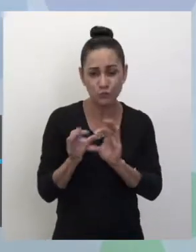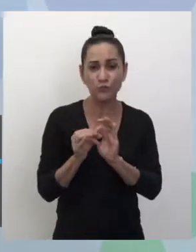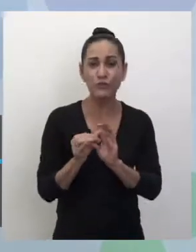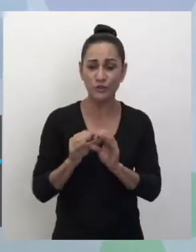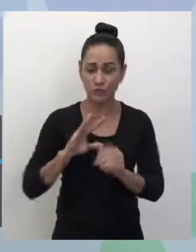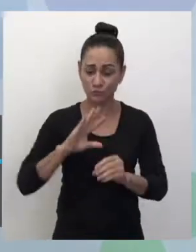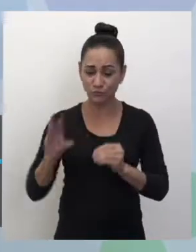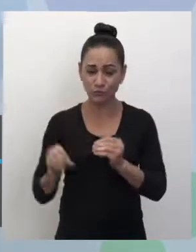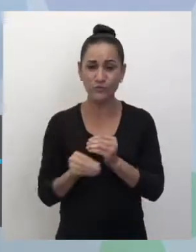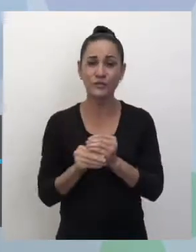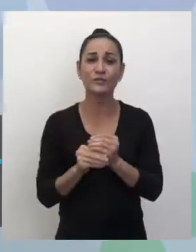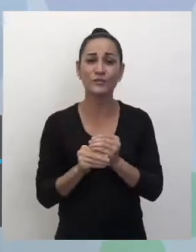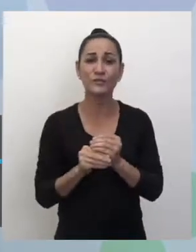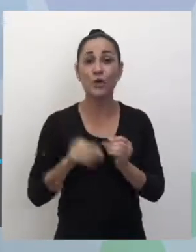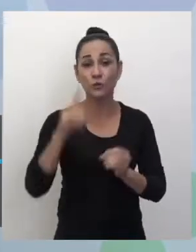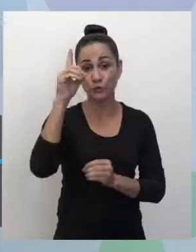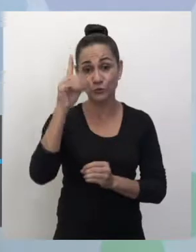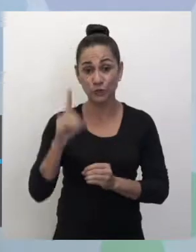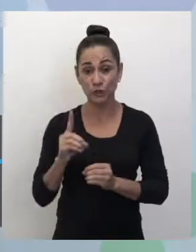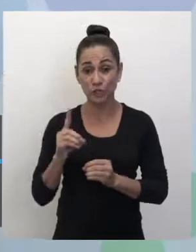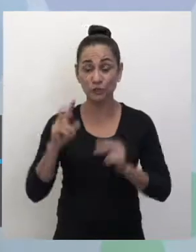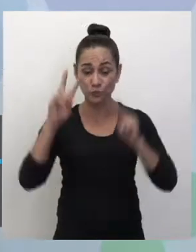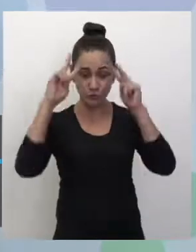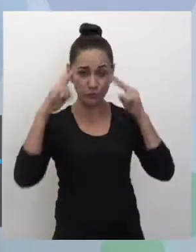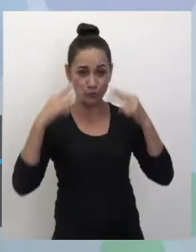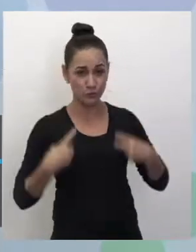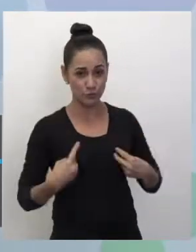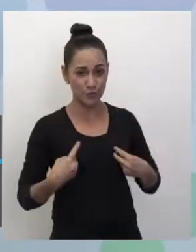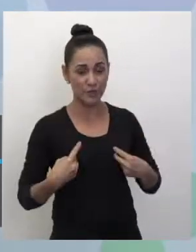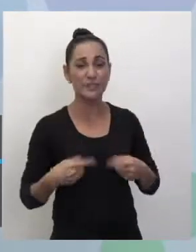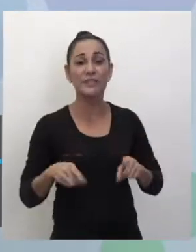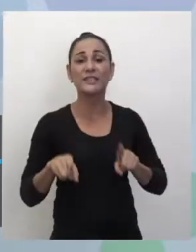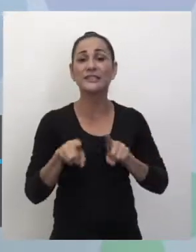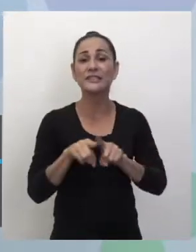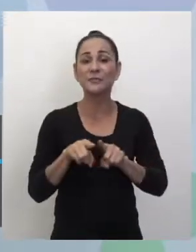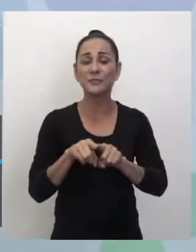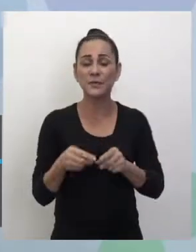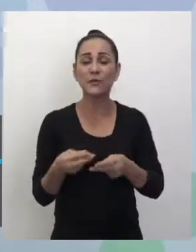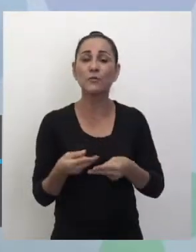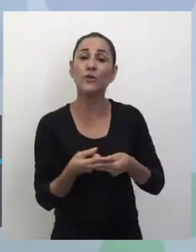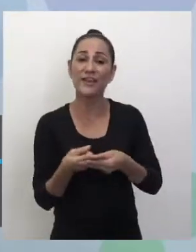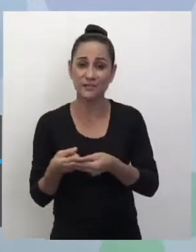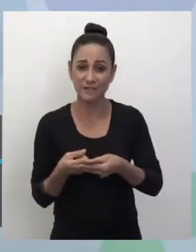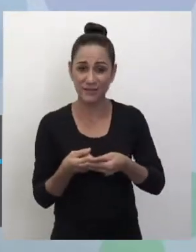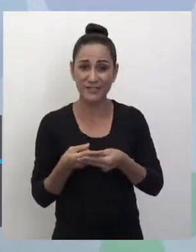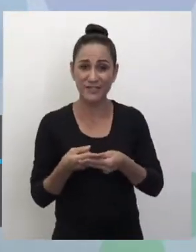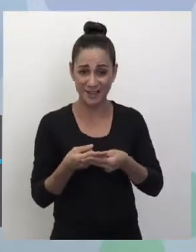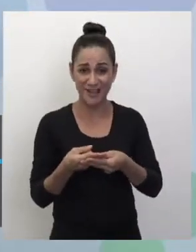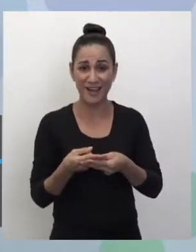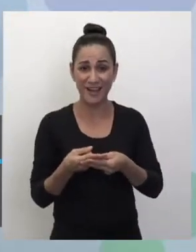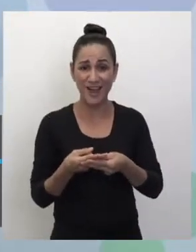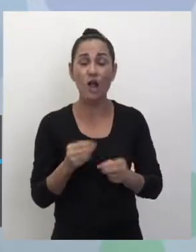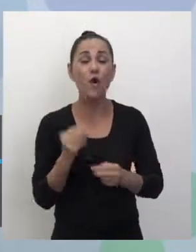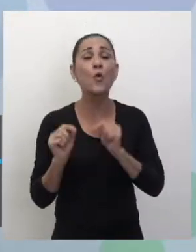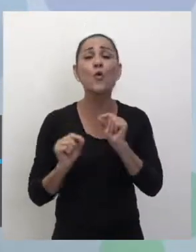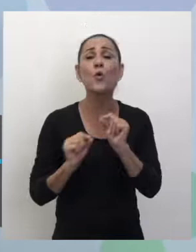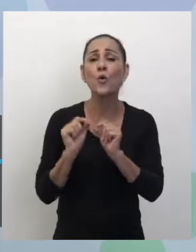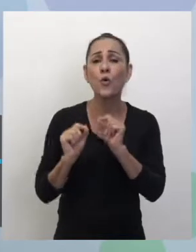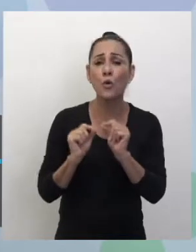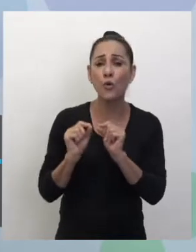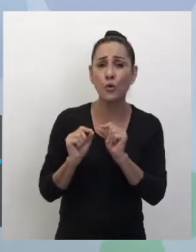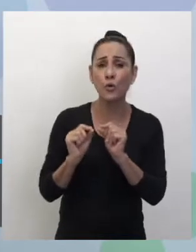Human Rights, que são os direitos humanos, né? Vamos também dar uma revisadinha aí. Em como